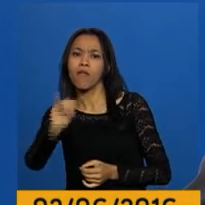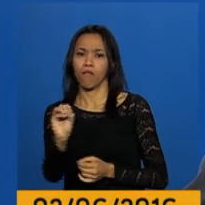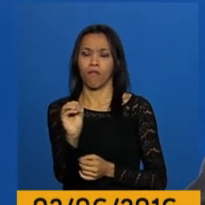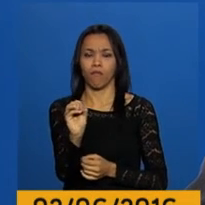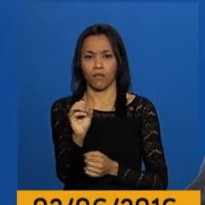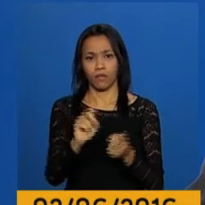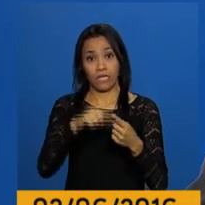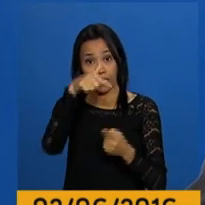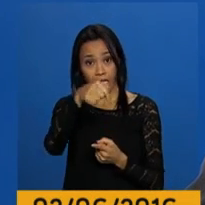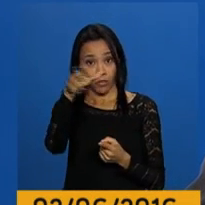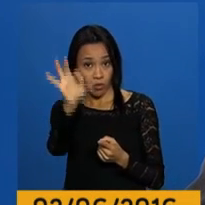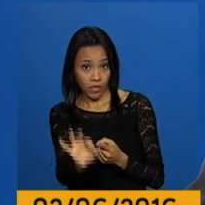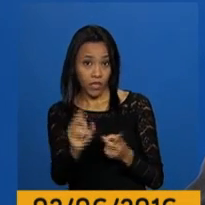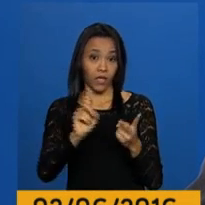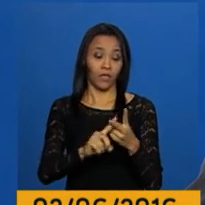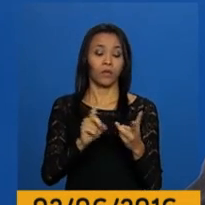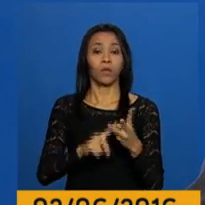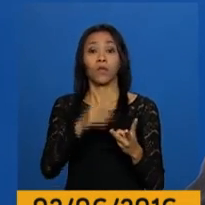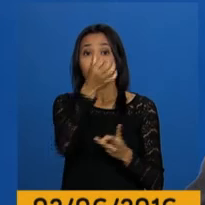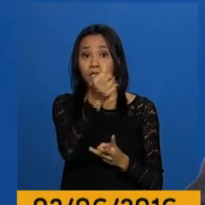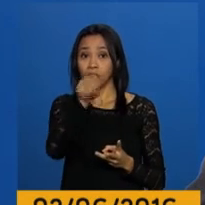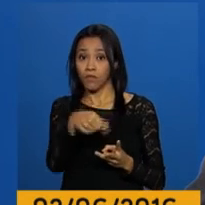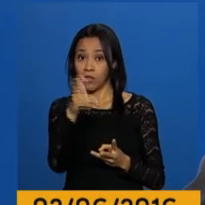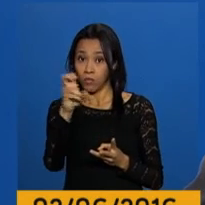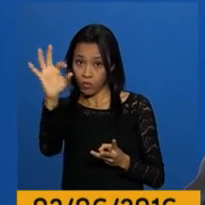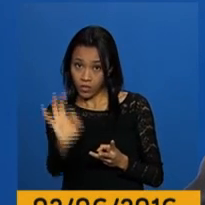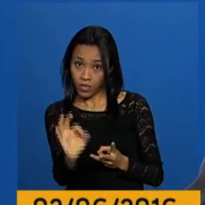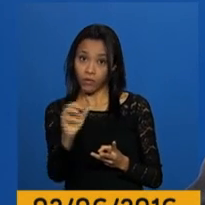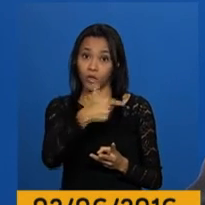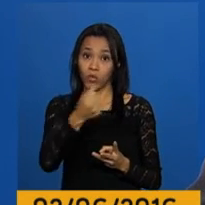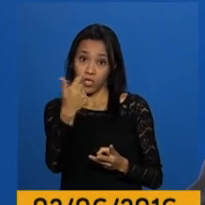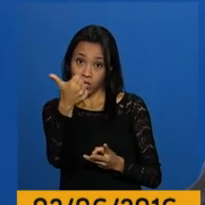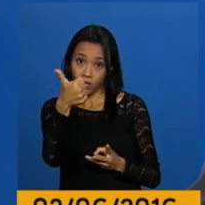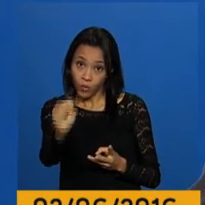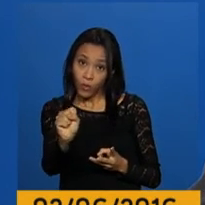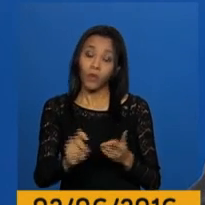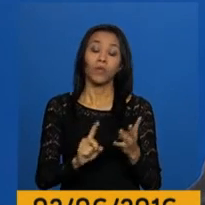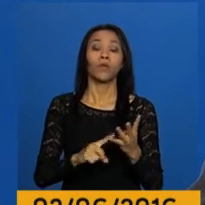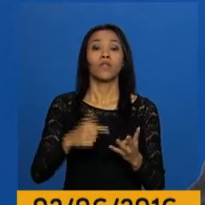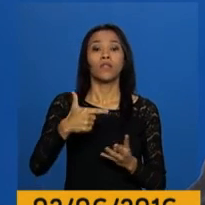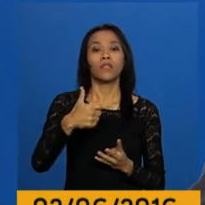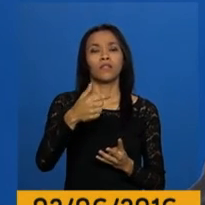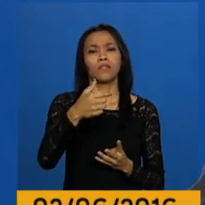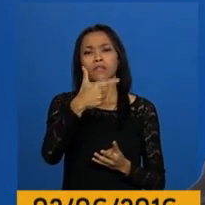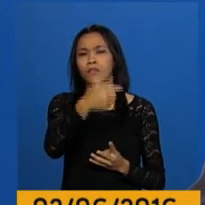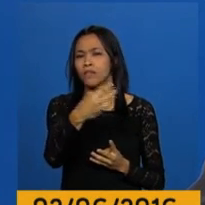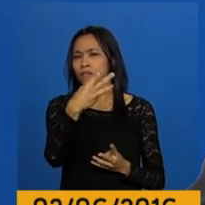7% em 2017, 6,5% em 2018 e 6,31% em